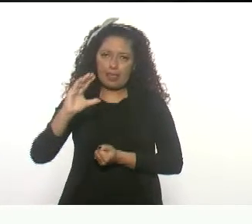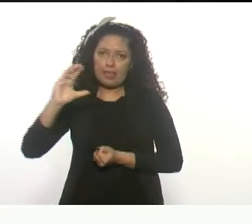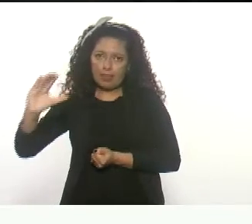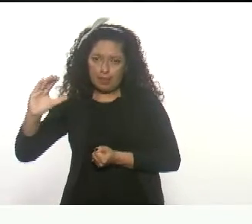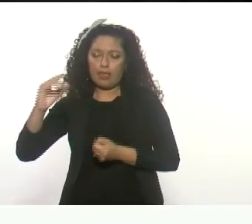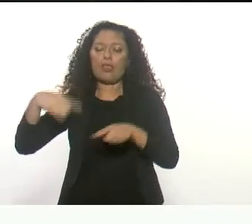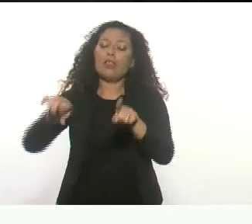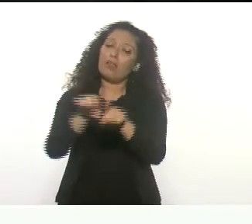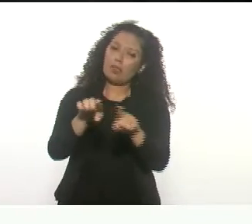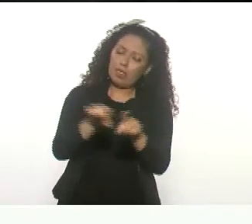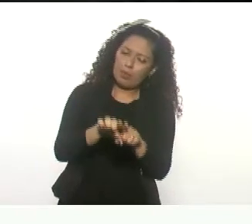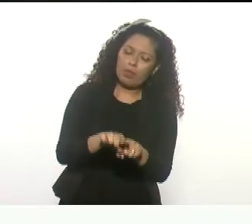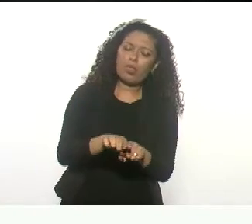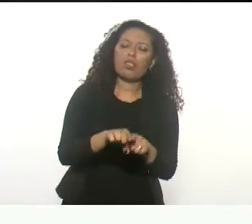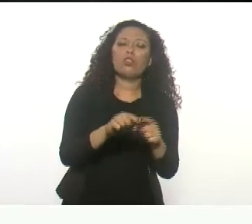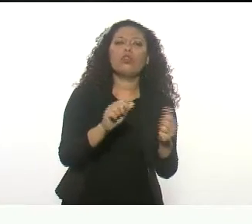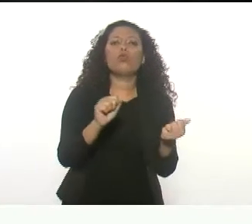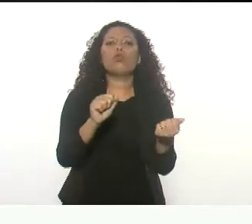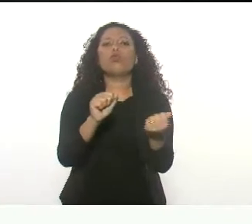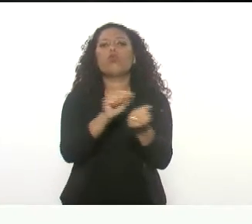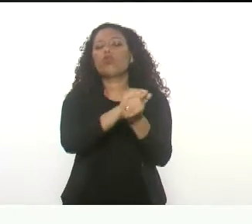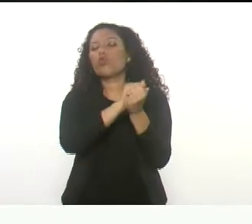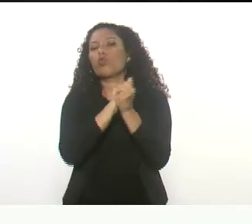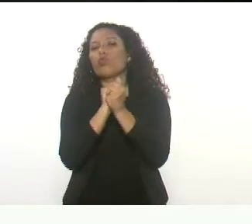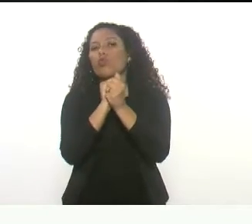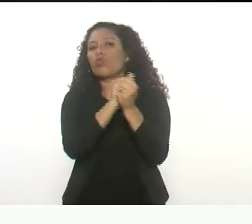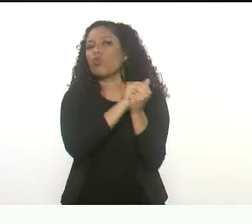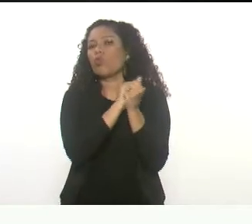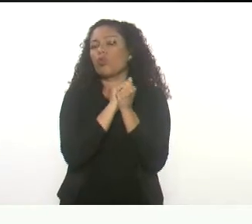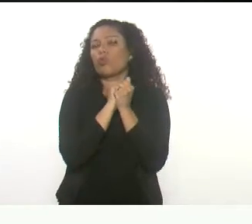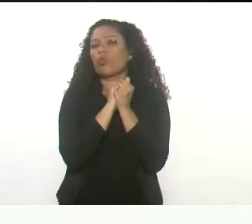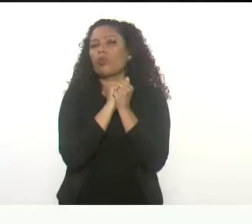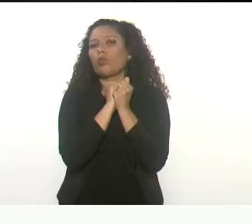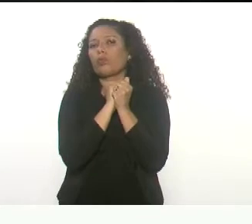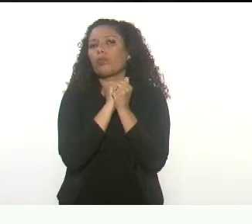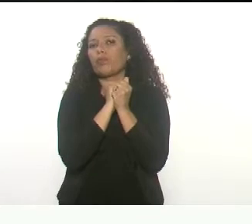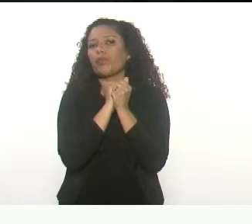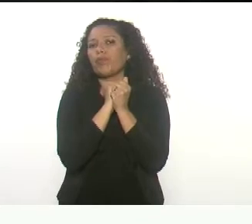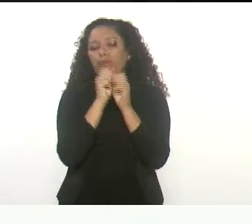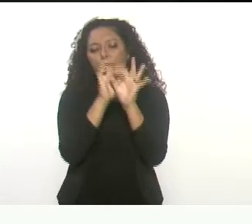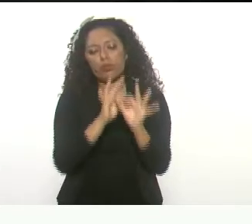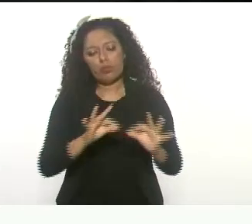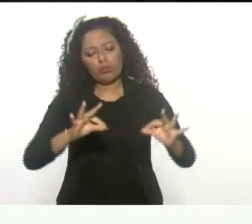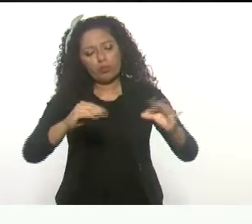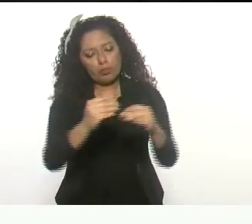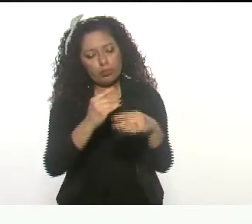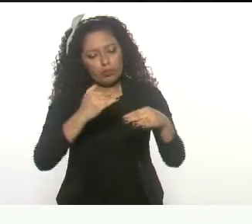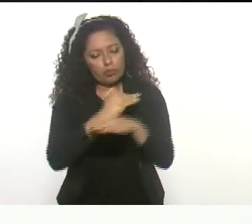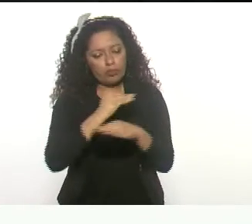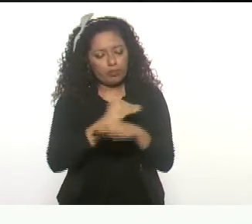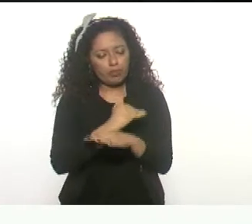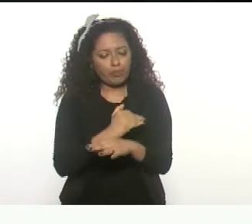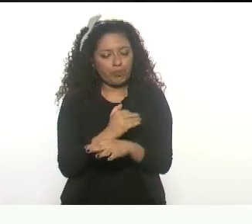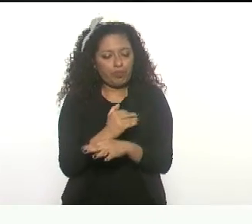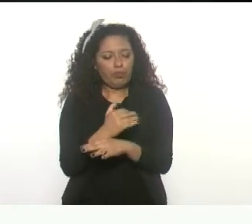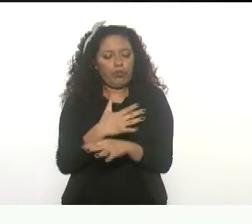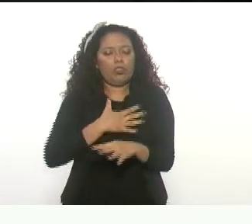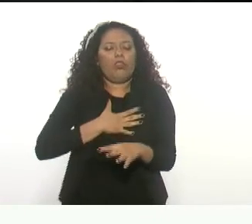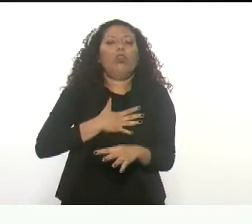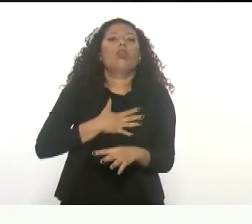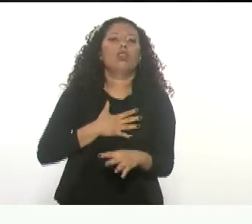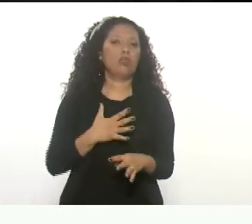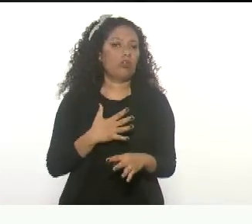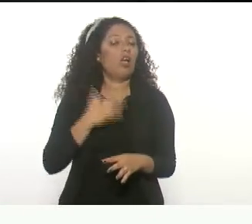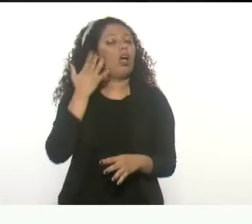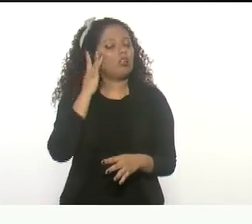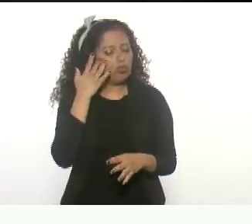regime de colaboração de uma forma realmente que todos os municípios possam se sentir contemplados. E eu acho que isso faz bastante falta.